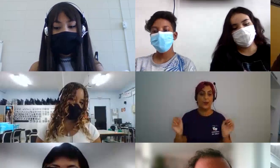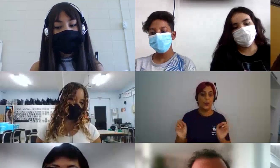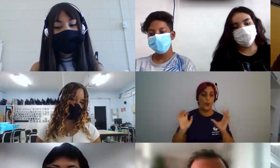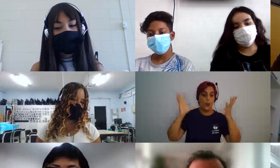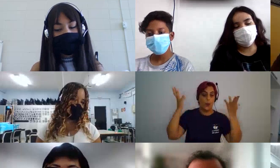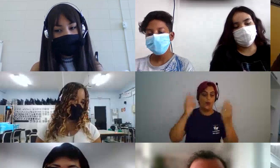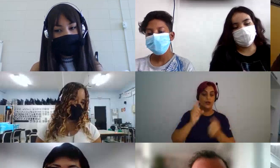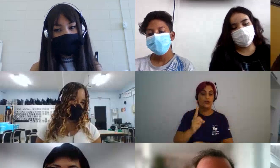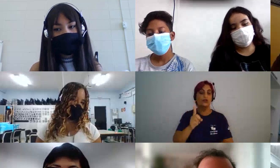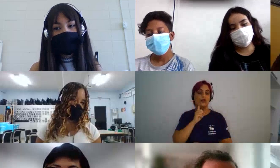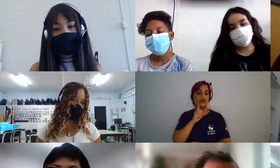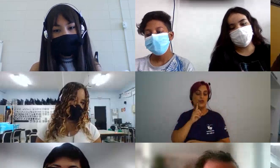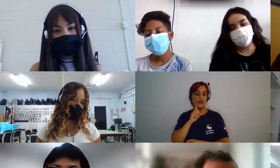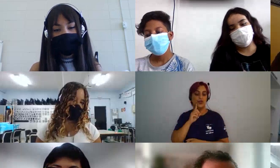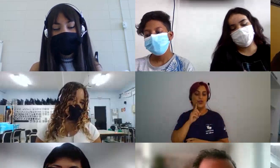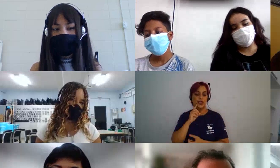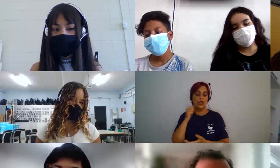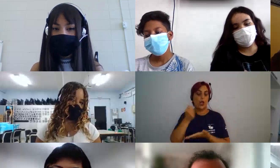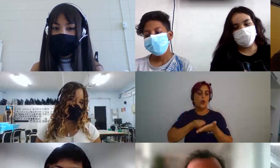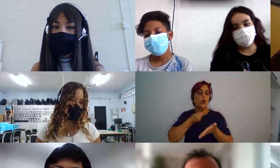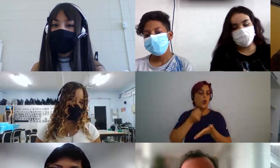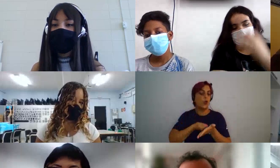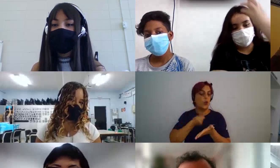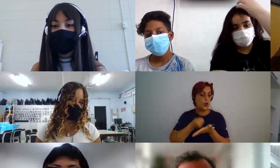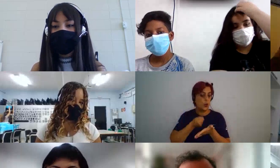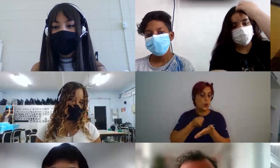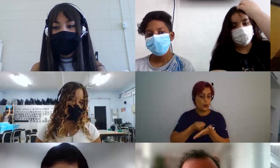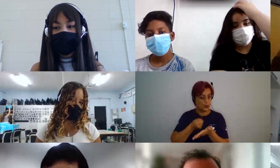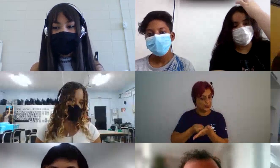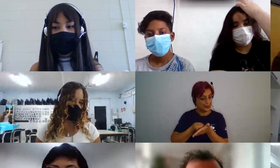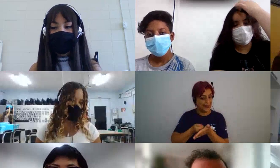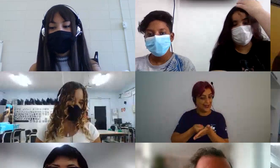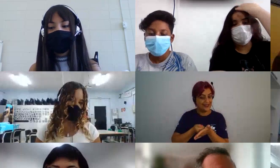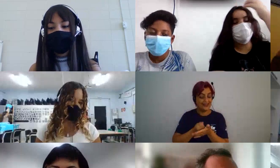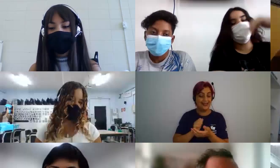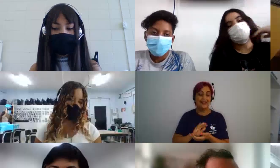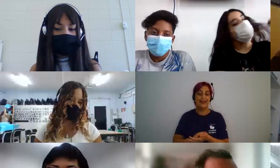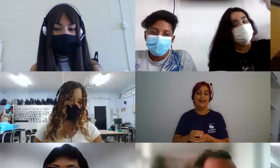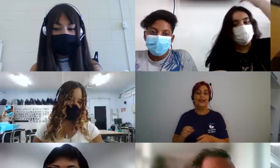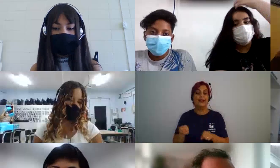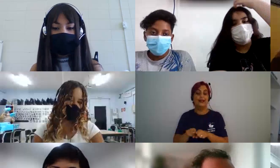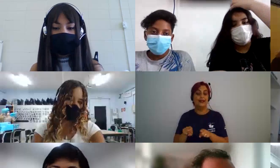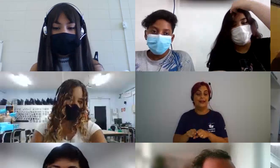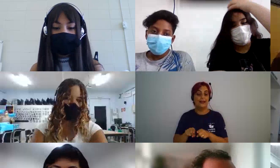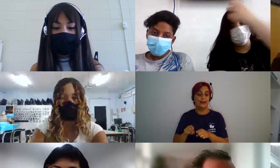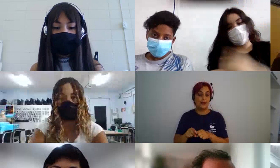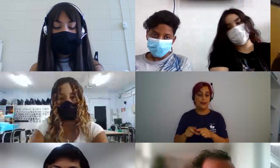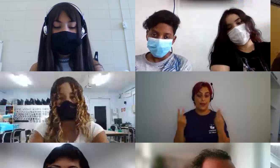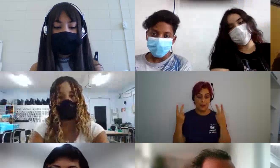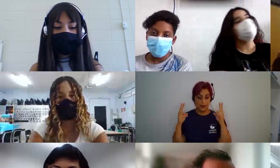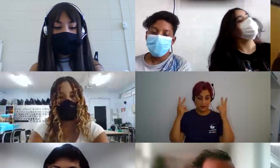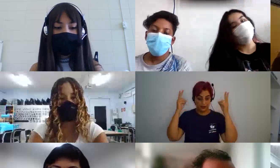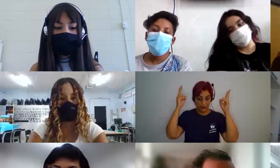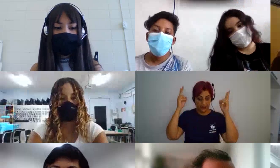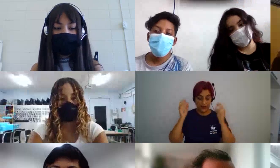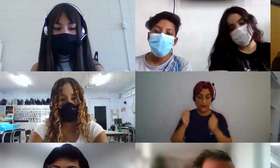comemora o dia das lutas e dos perrengues e das vitórias que as